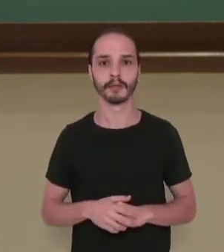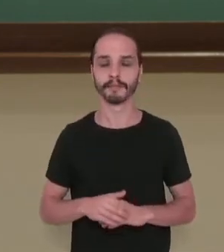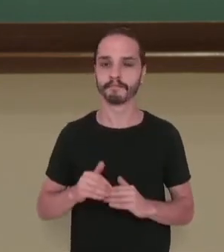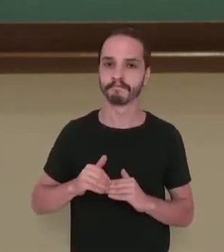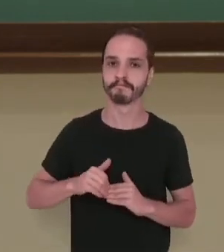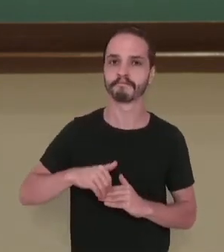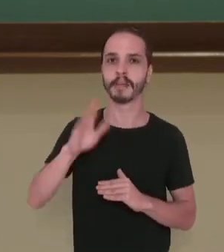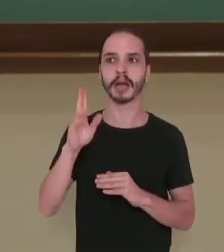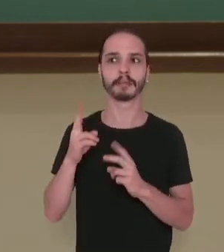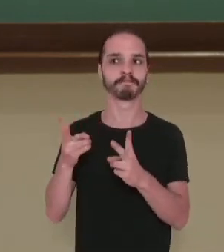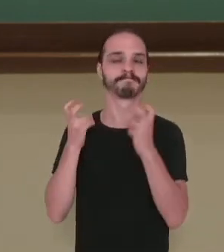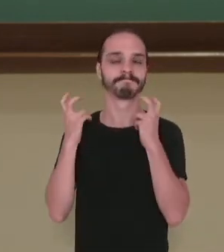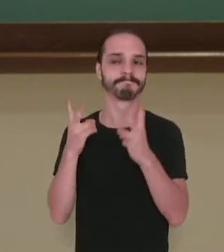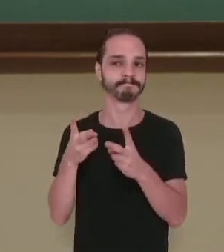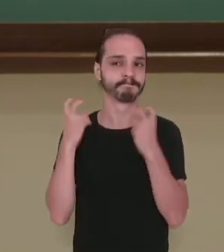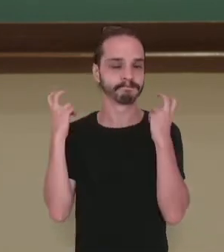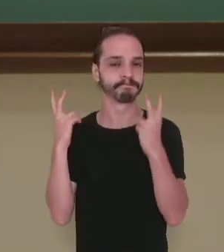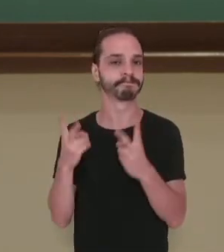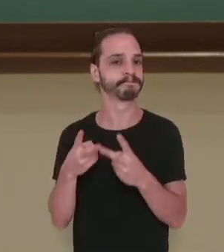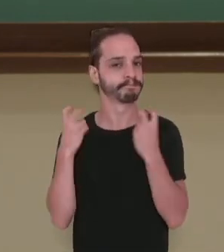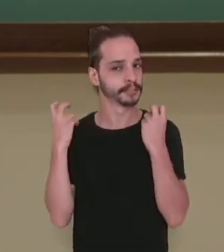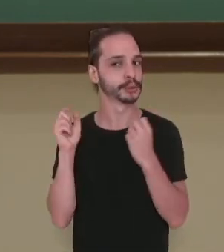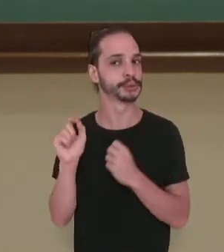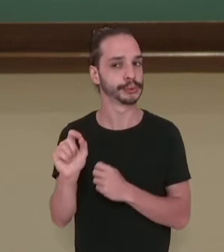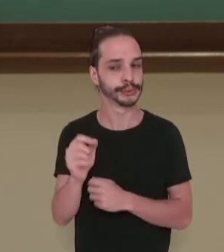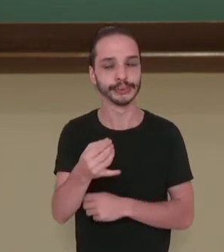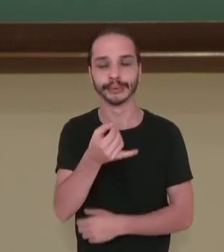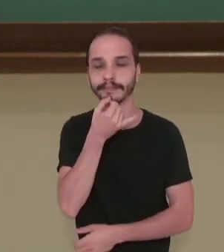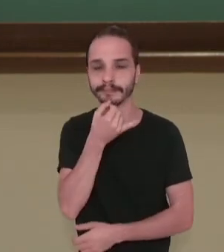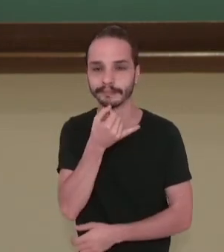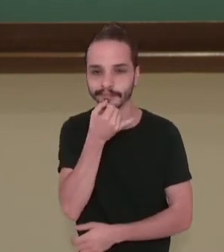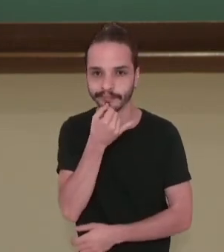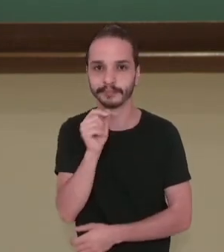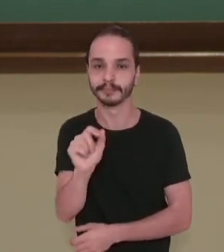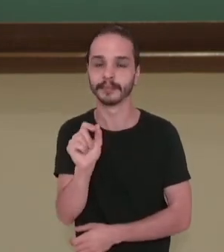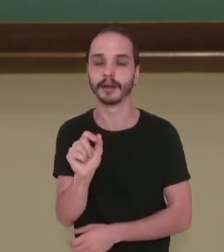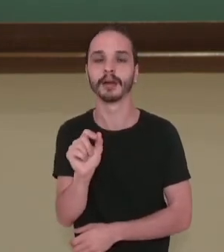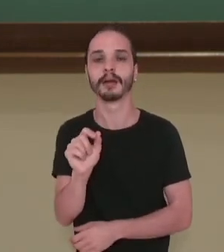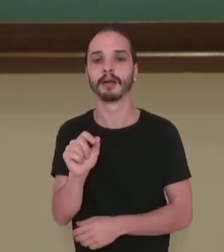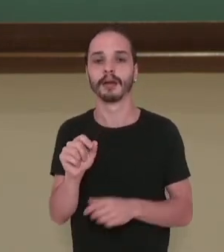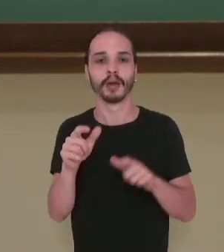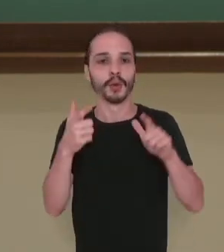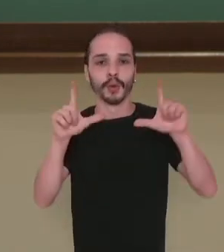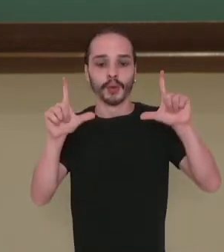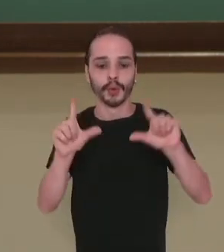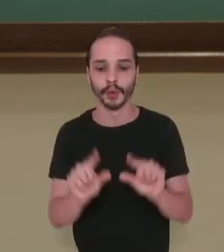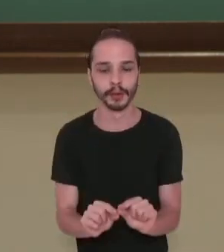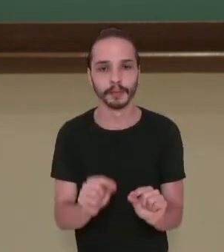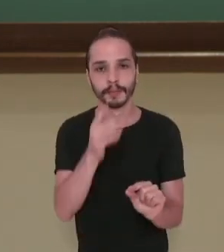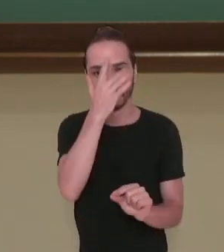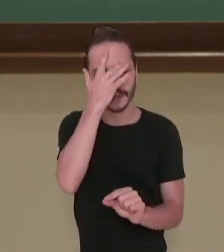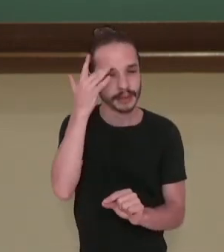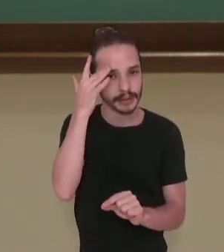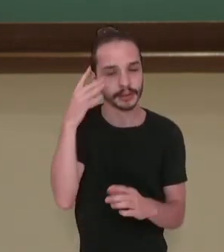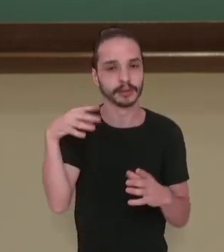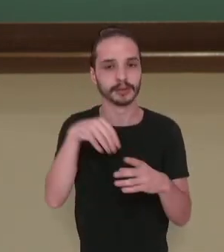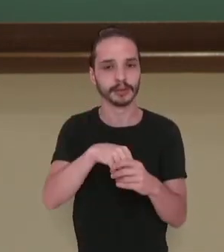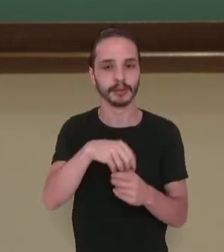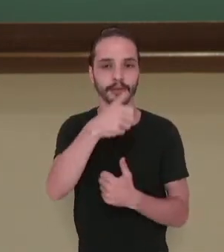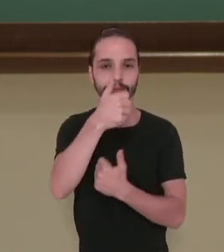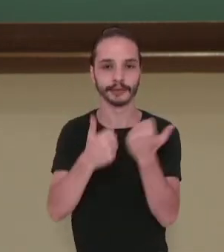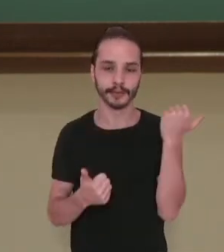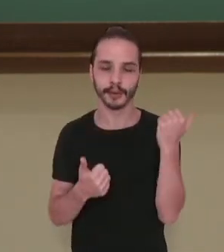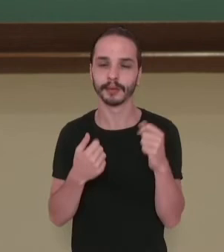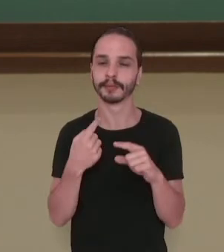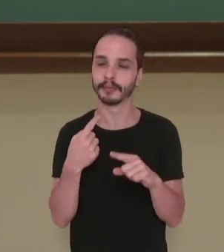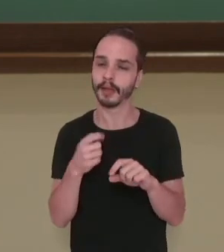notório, notável, né? Perceptível e triste o esvaziamento dos campos de futebol e os porquês são claros no momento